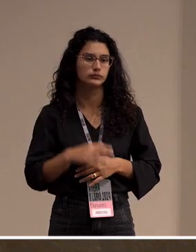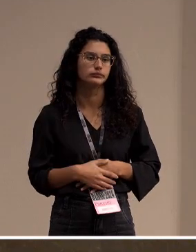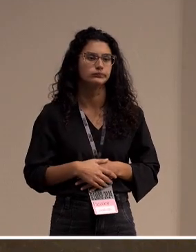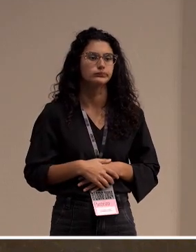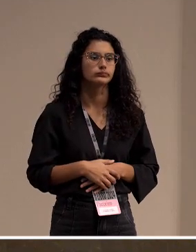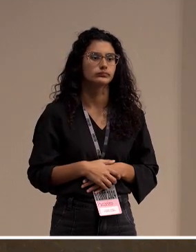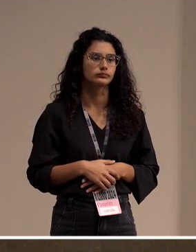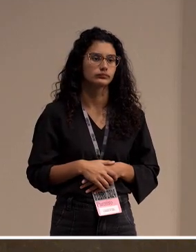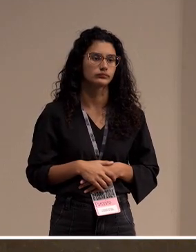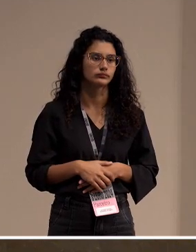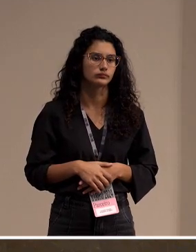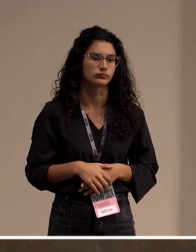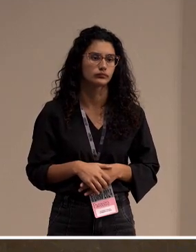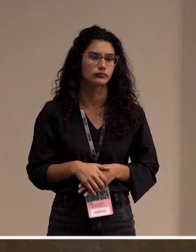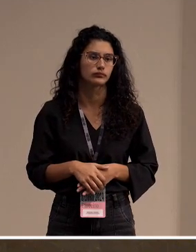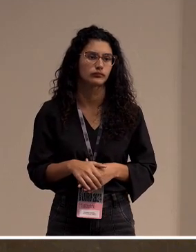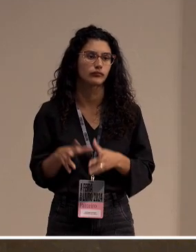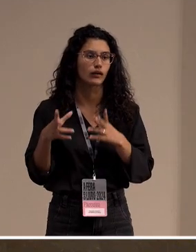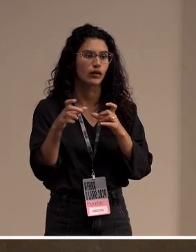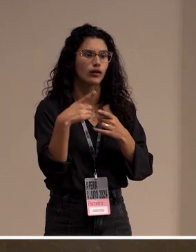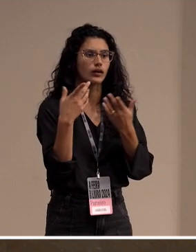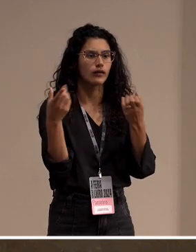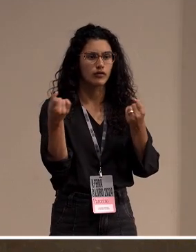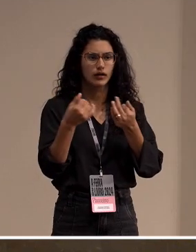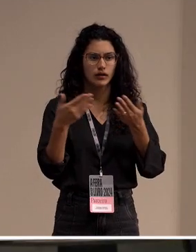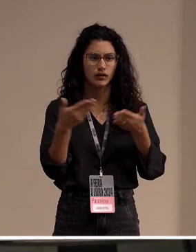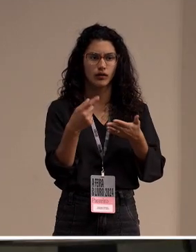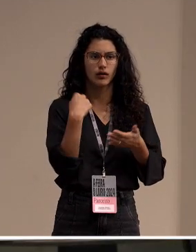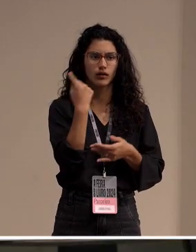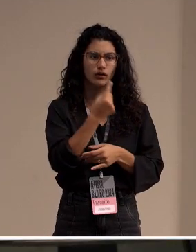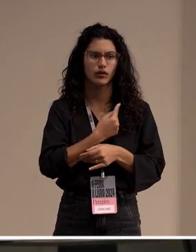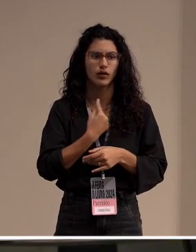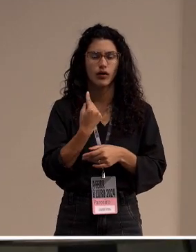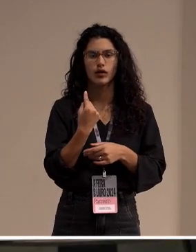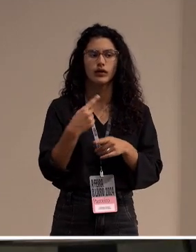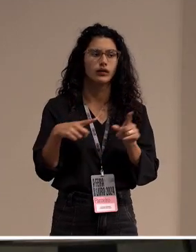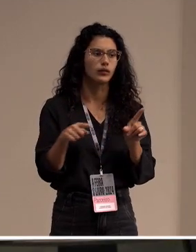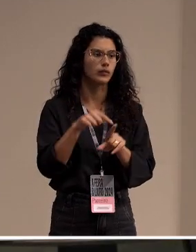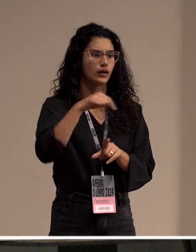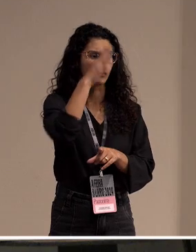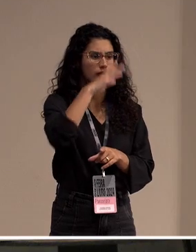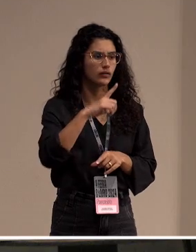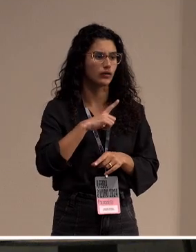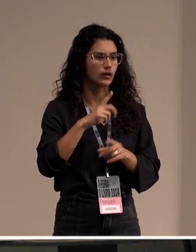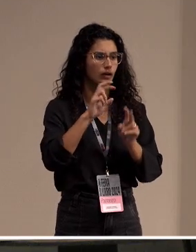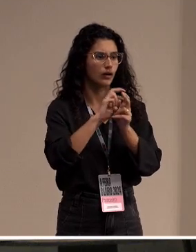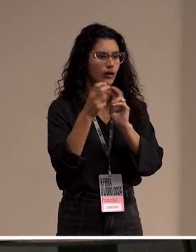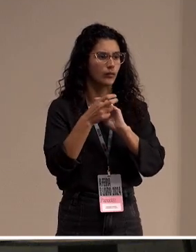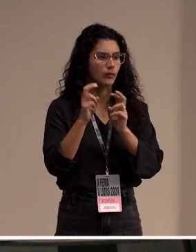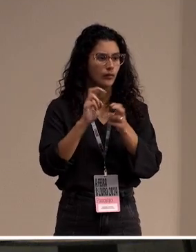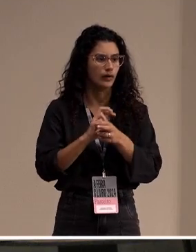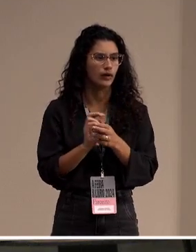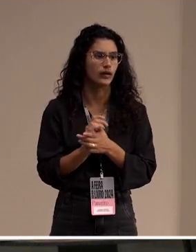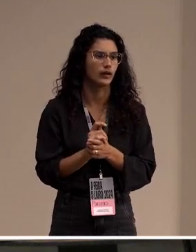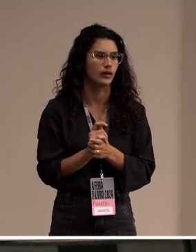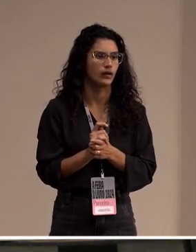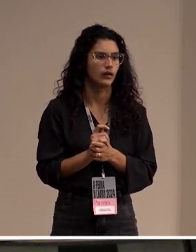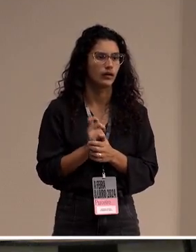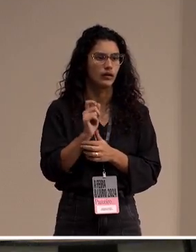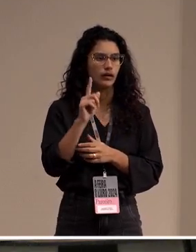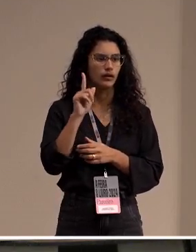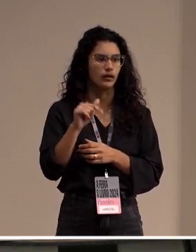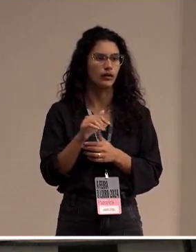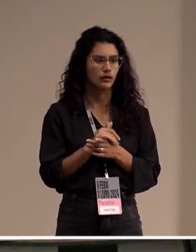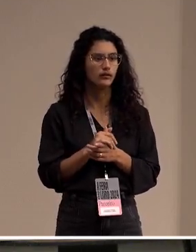E essa imagem, né, quando você estava falando agora, a gente aqui no Brasil tem a capoeira, né, que é aquela